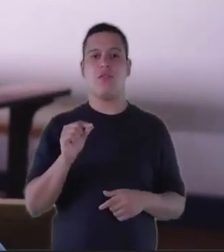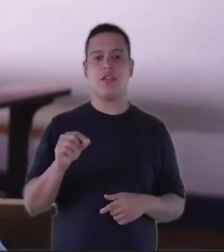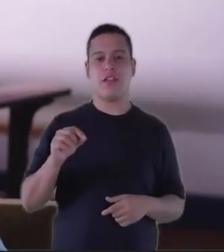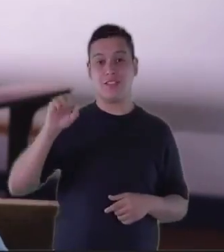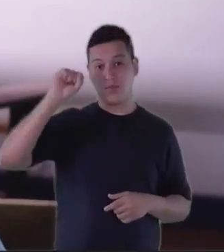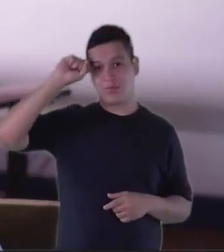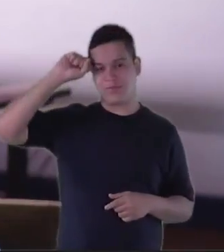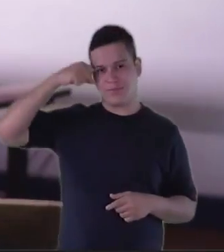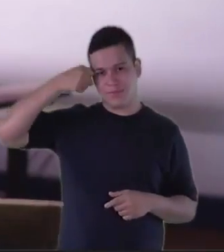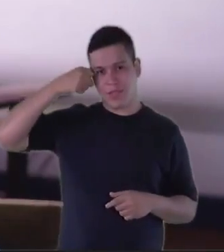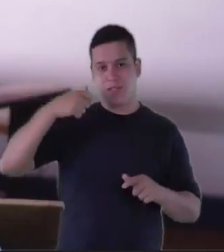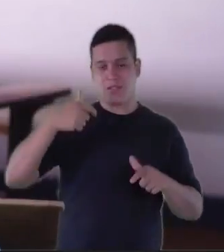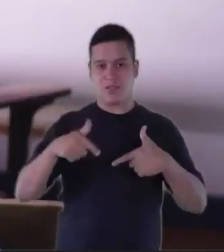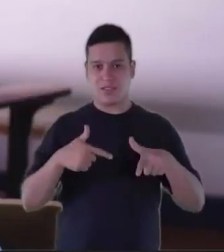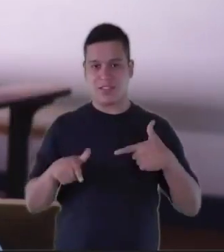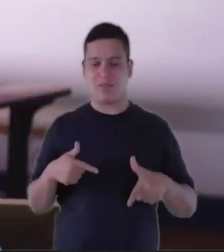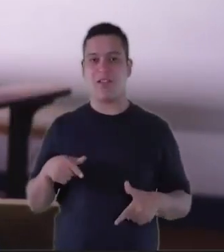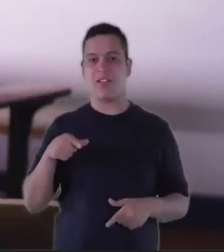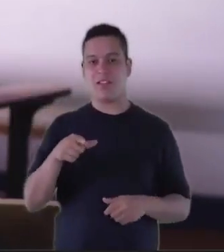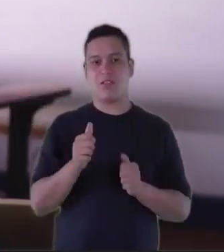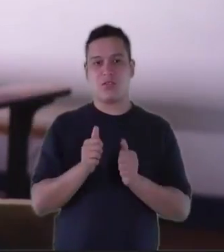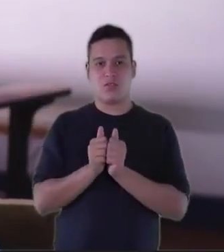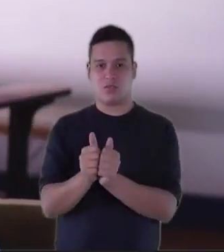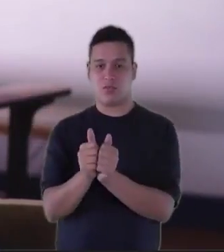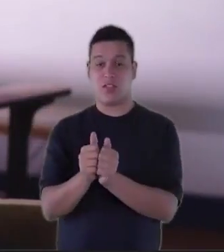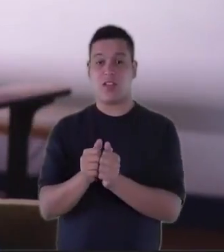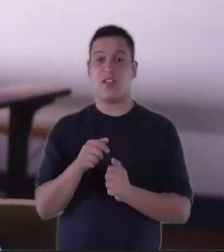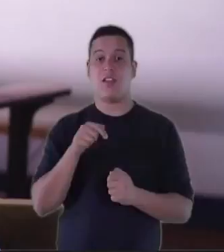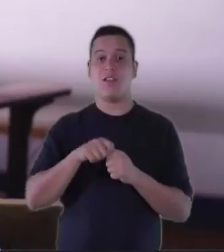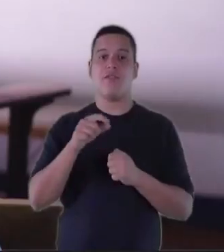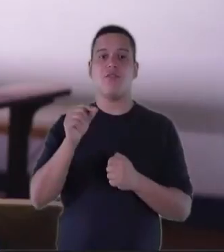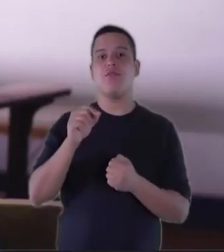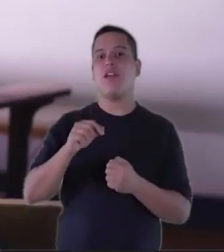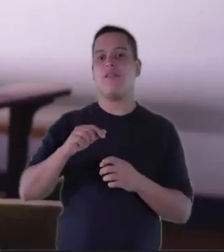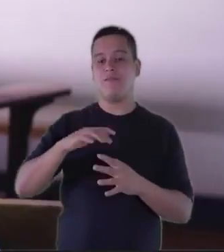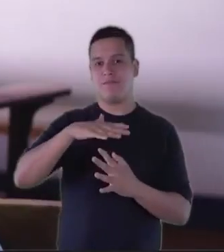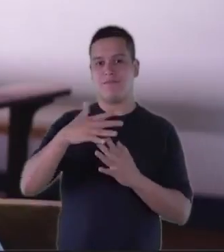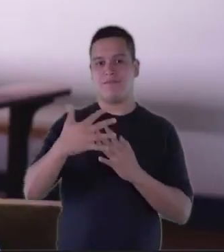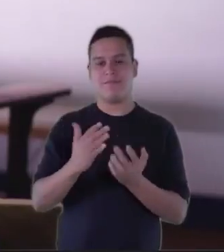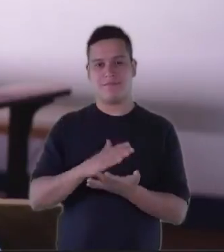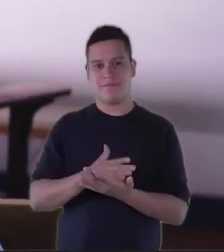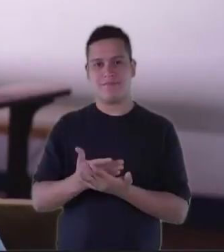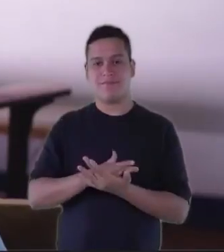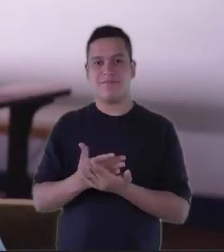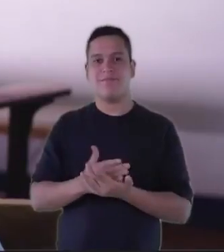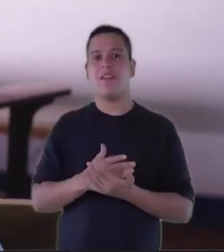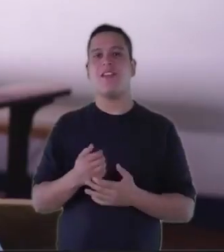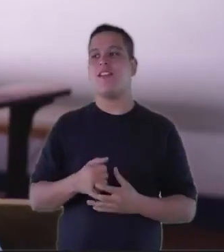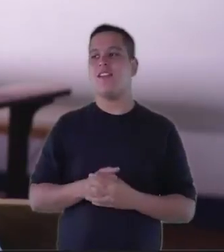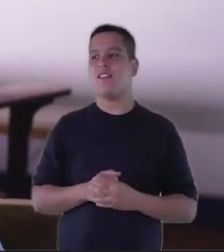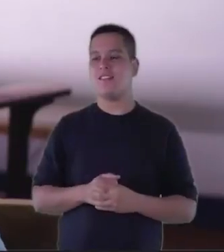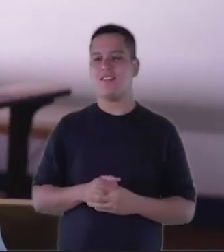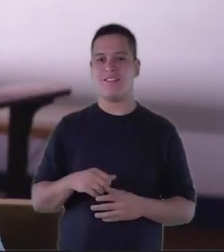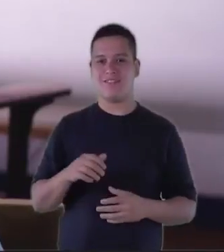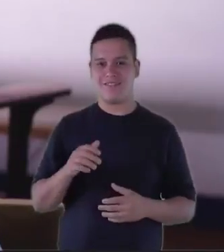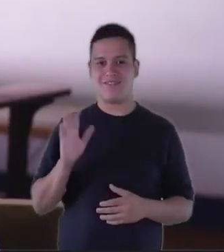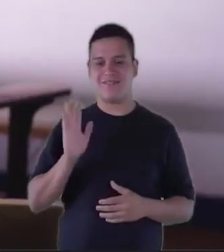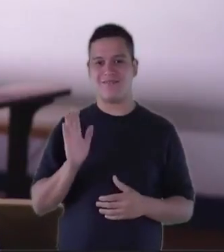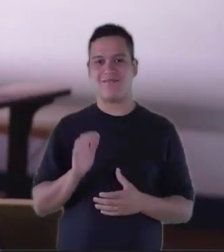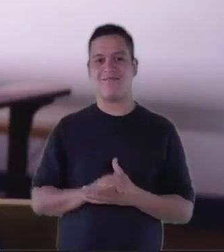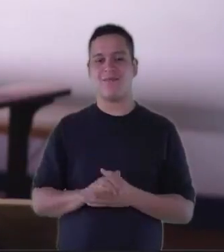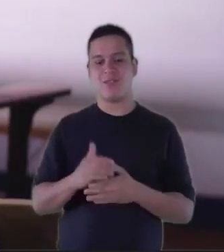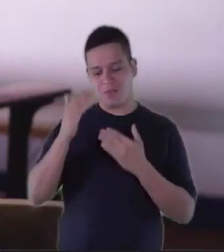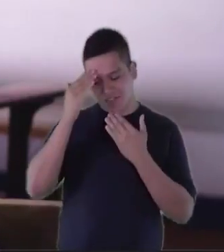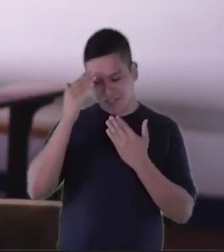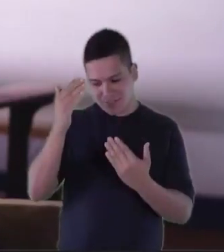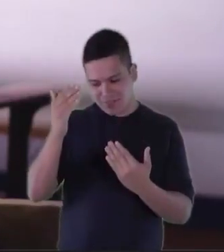Sérgio Ramos, que fez o trabalho de Libras hoje, a tradução. Sérgio, muito obrigado.